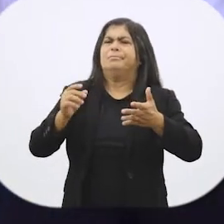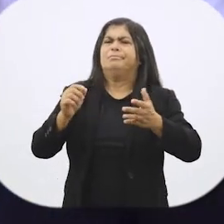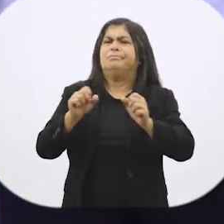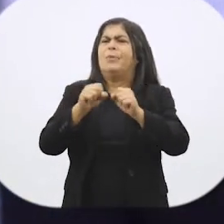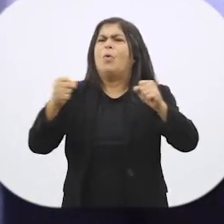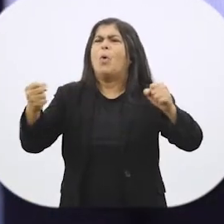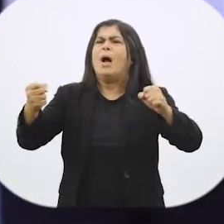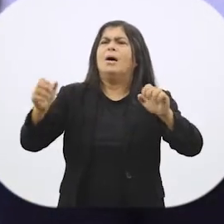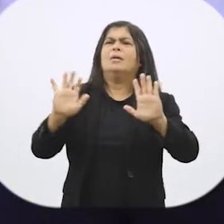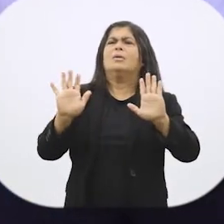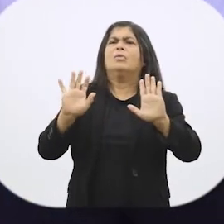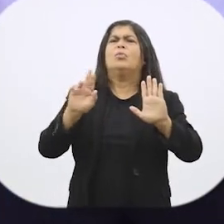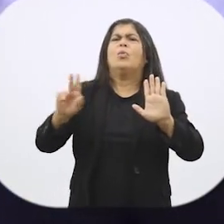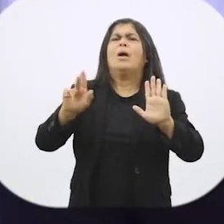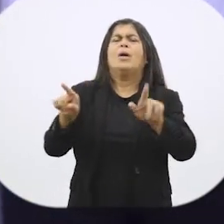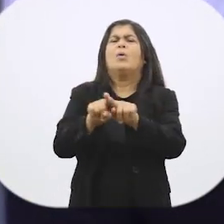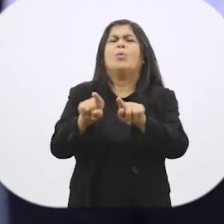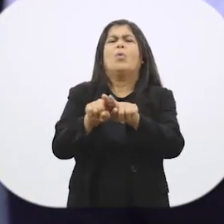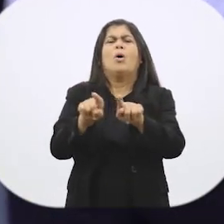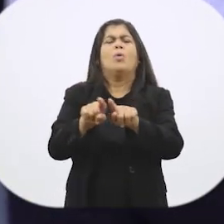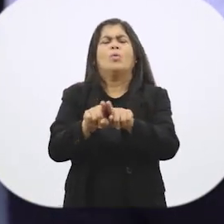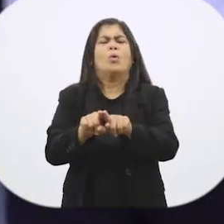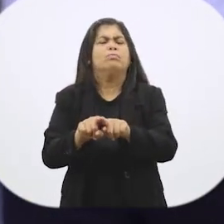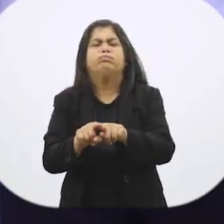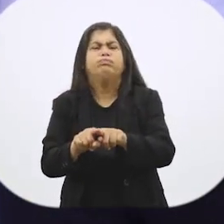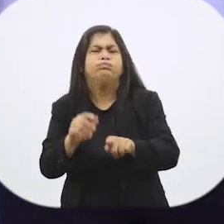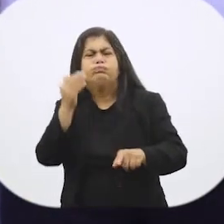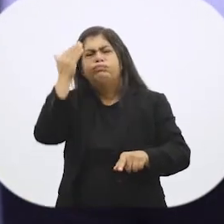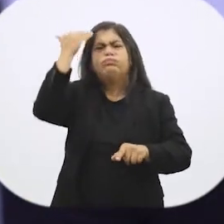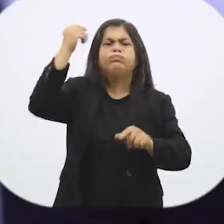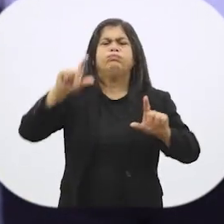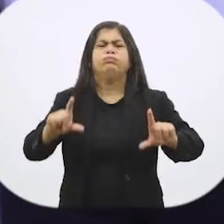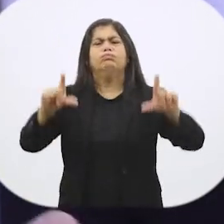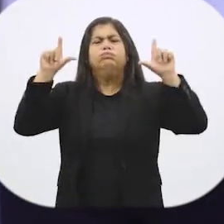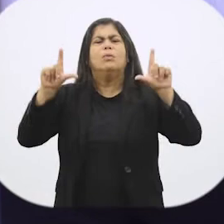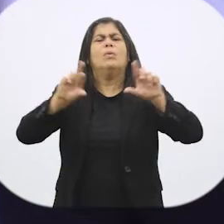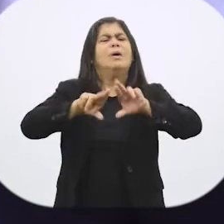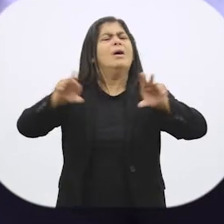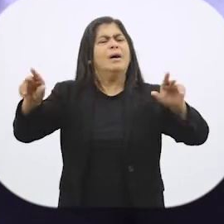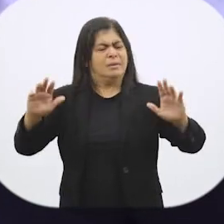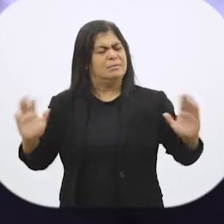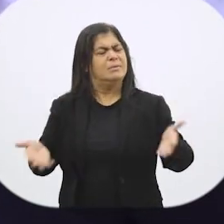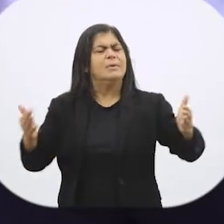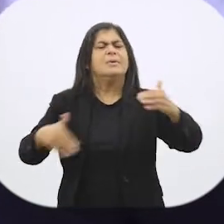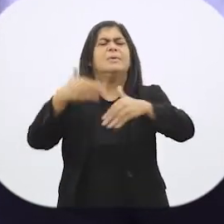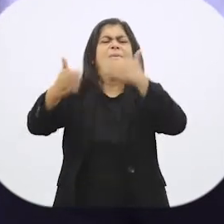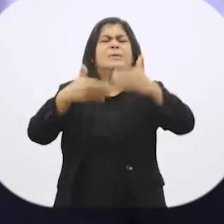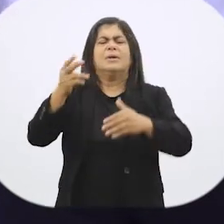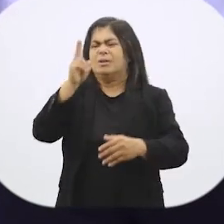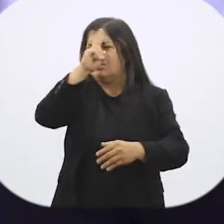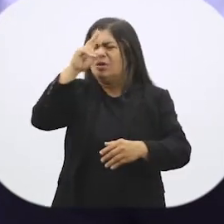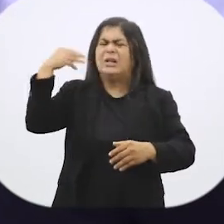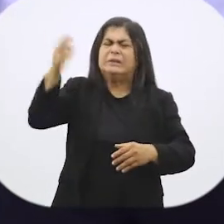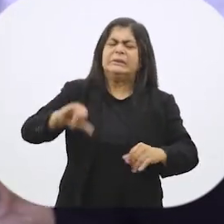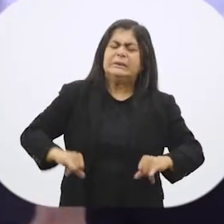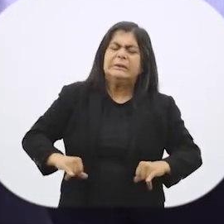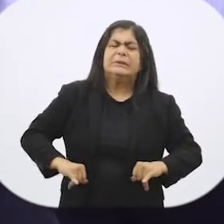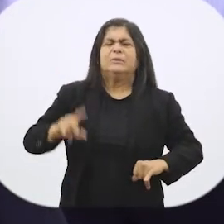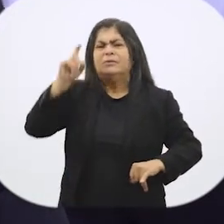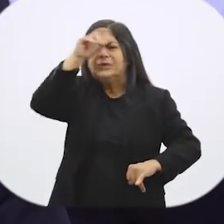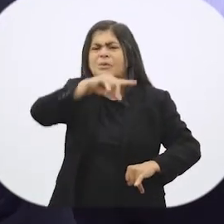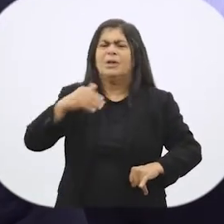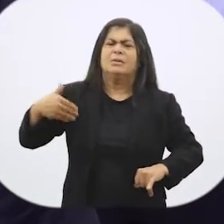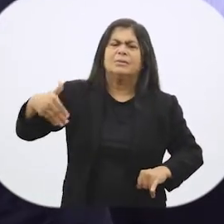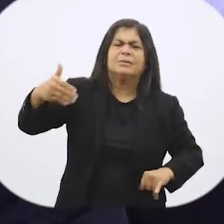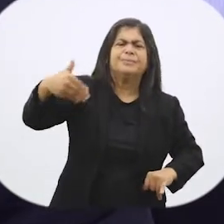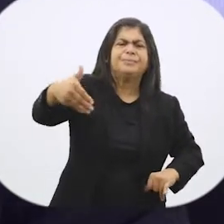sociedade. E justamente o objetivo do memorial é mostrar à sociedade toda a história da instituição. As dificuldades pelas quais a instituição